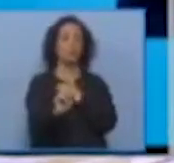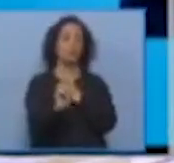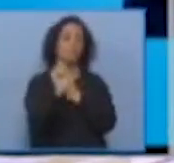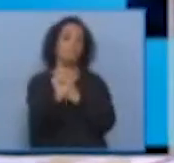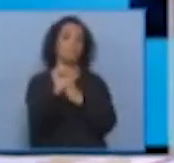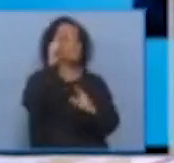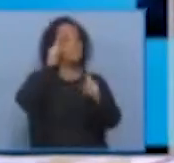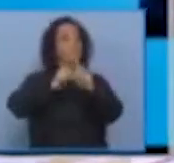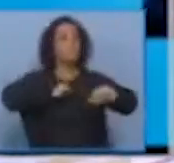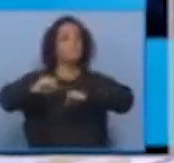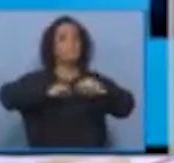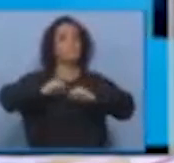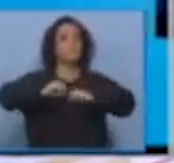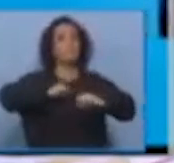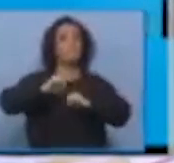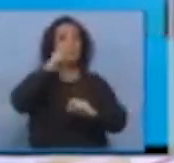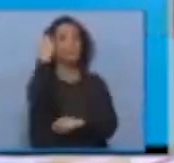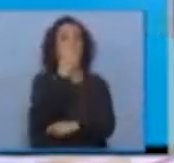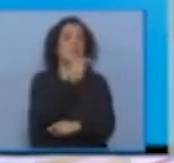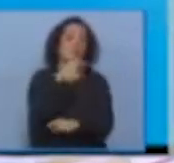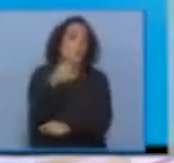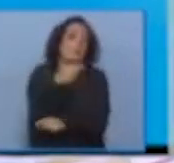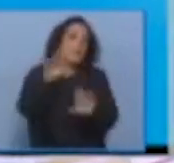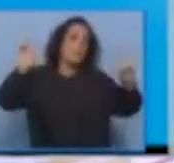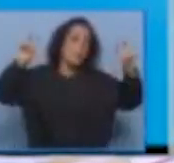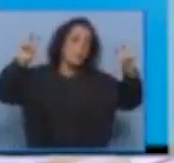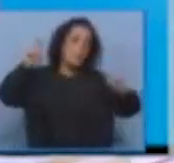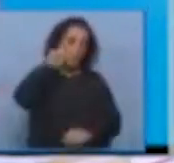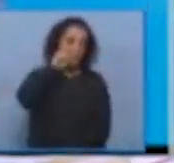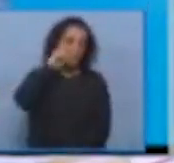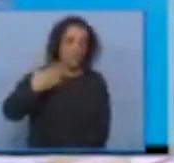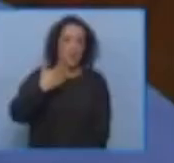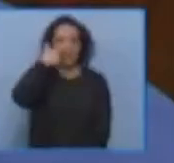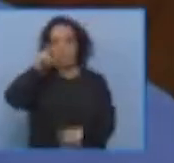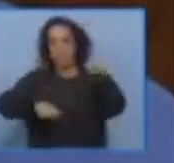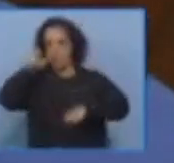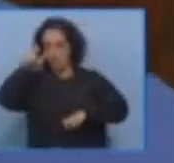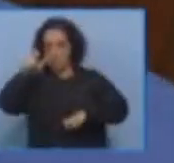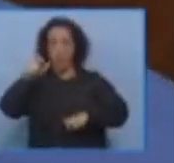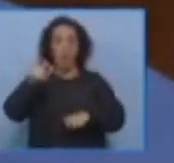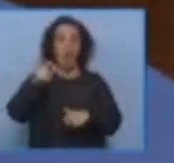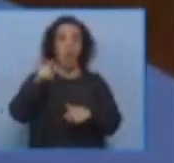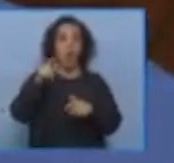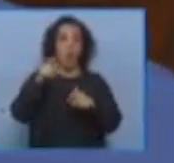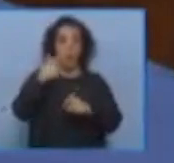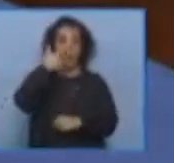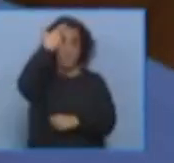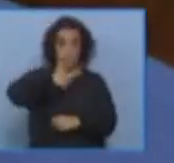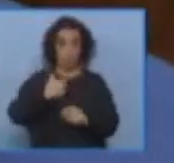enfim, é o cumprimento mais mínimo dos direitos do homem. Não é? O cristão tem que ser alguém que